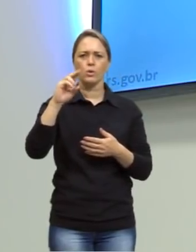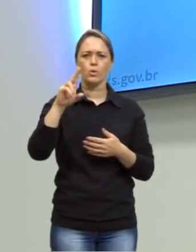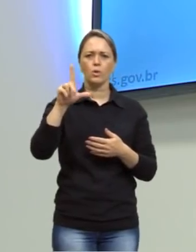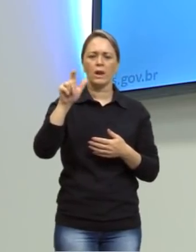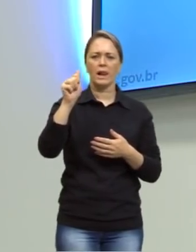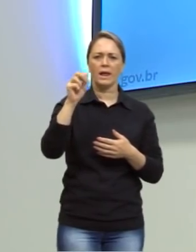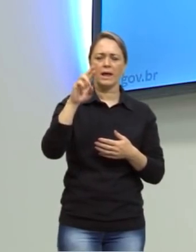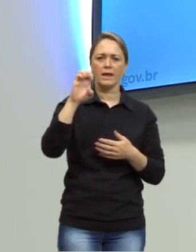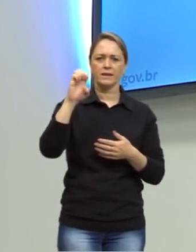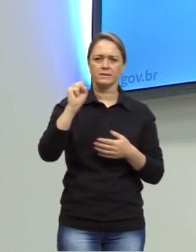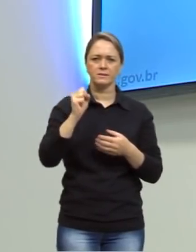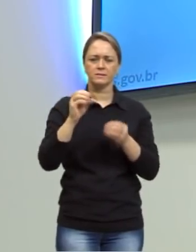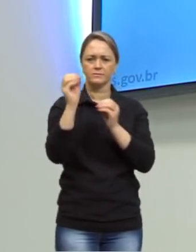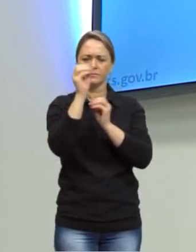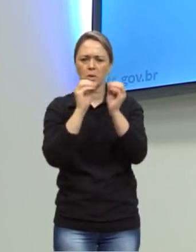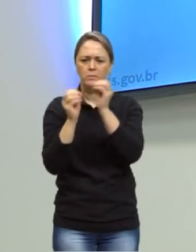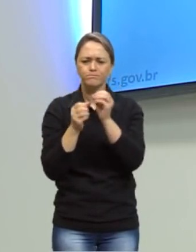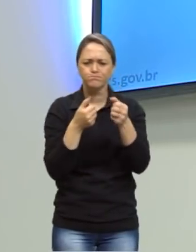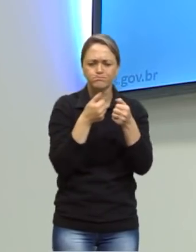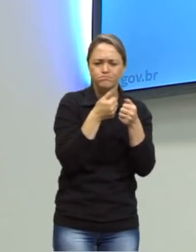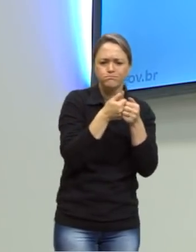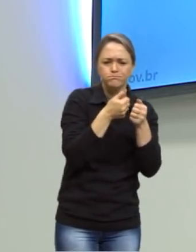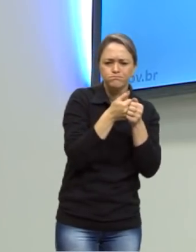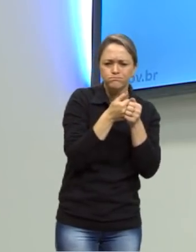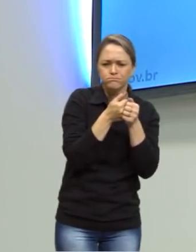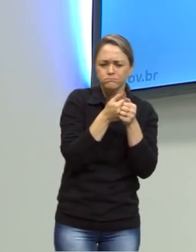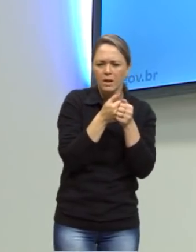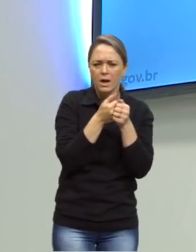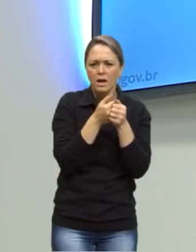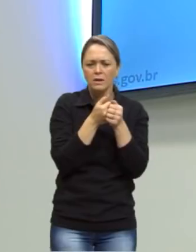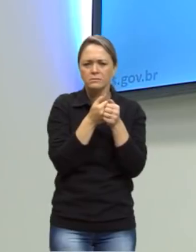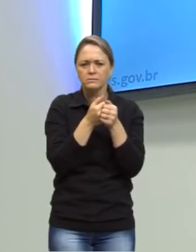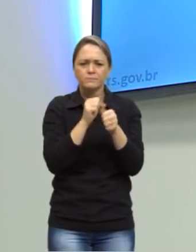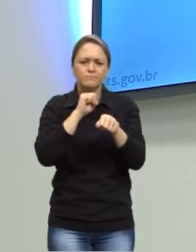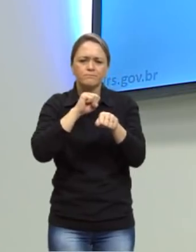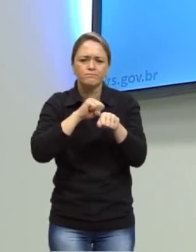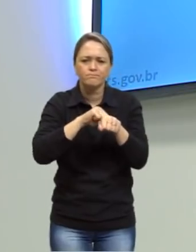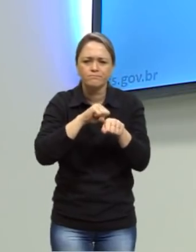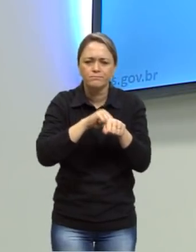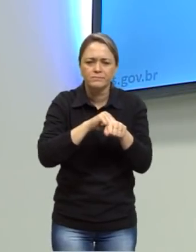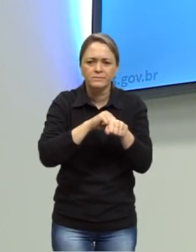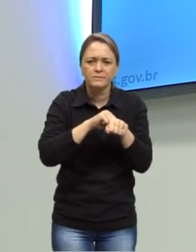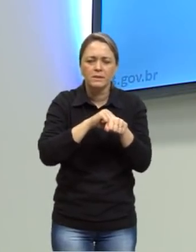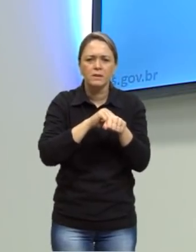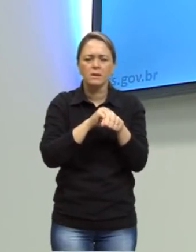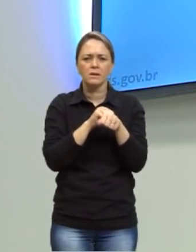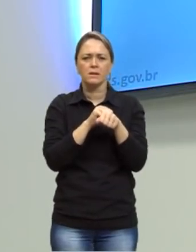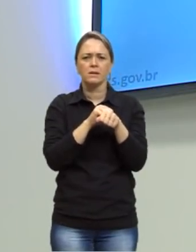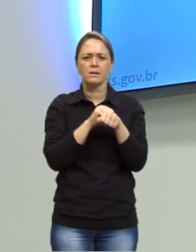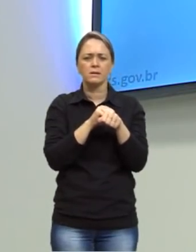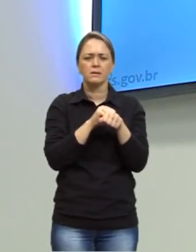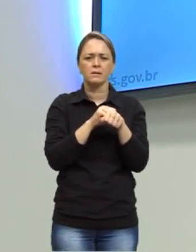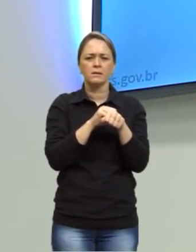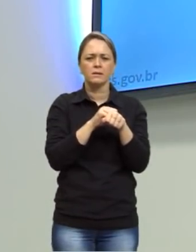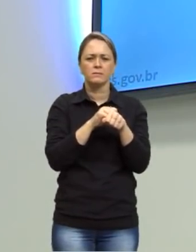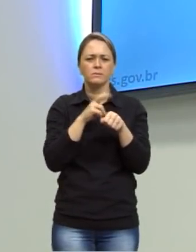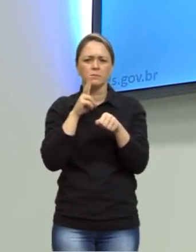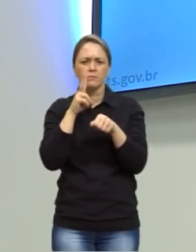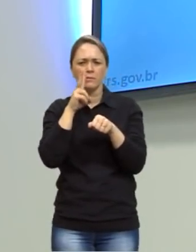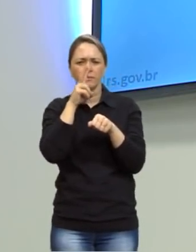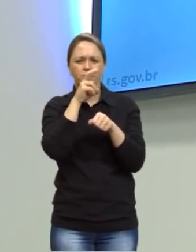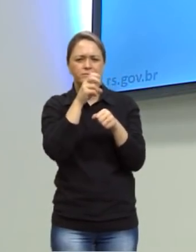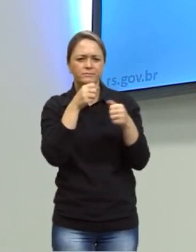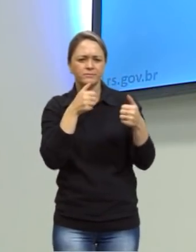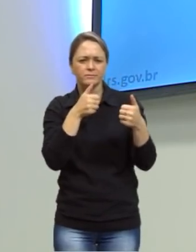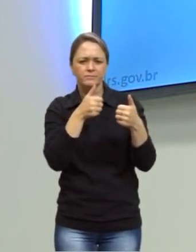ela vai estar no estado de agregação sólido se ela tiver alguma baixa força